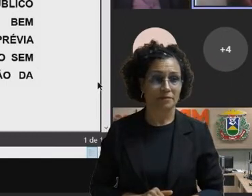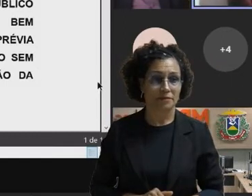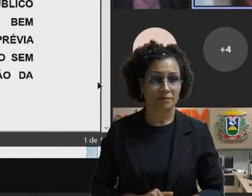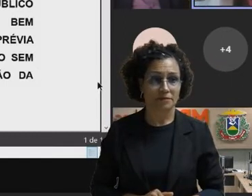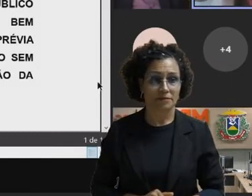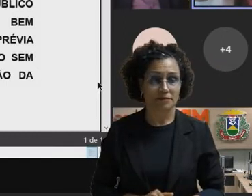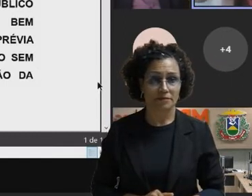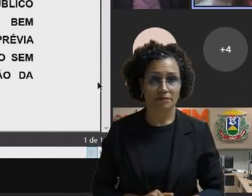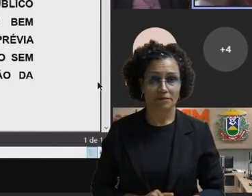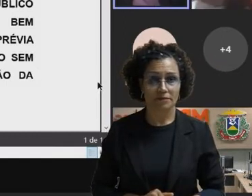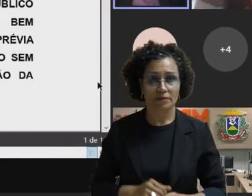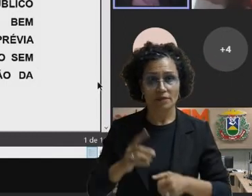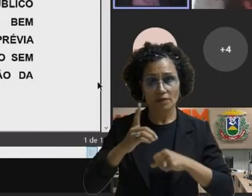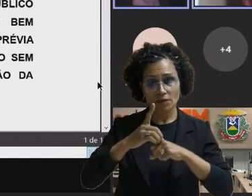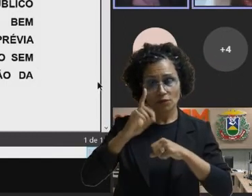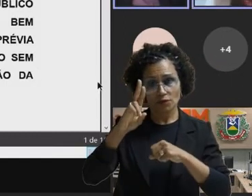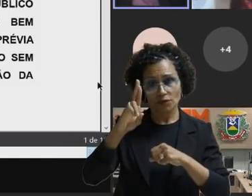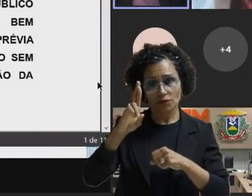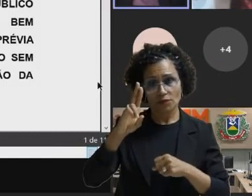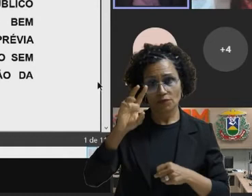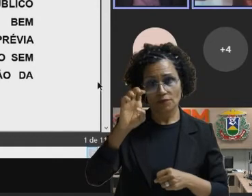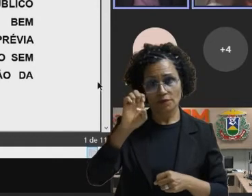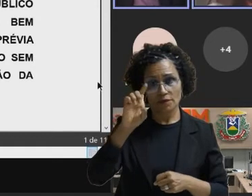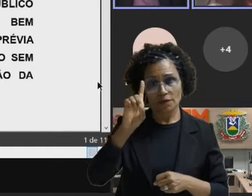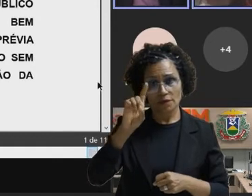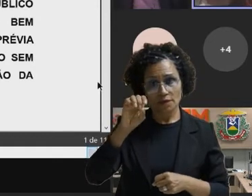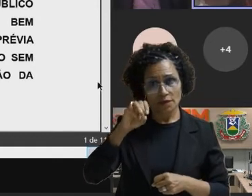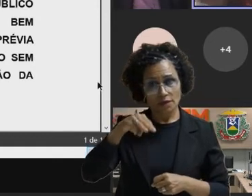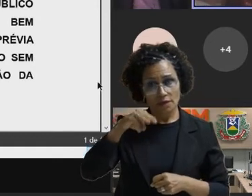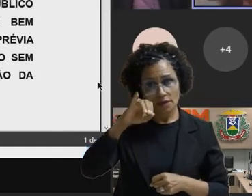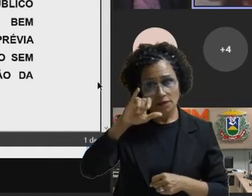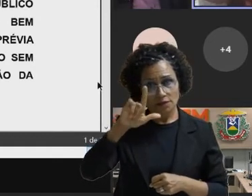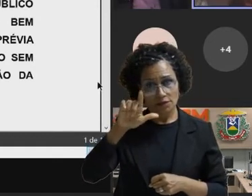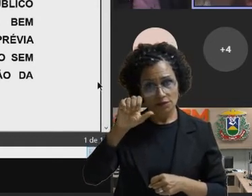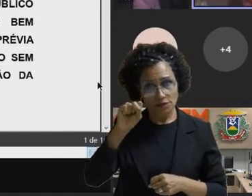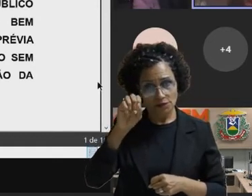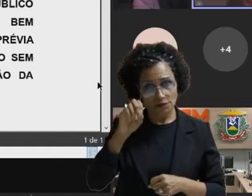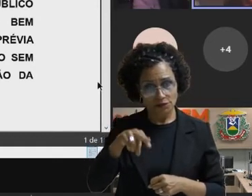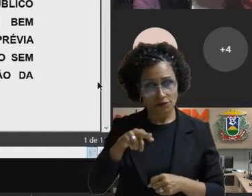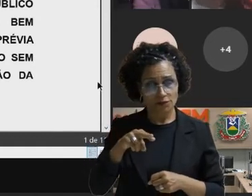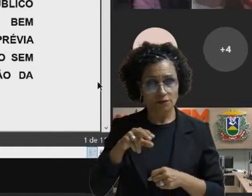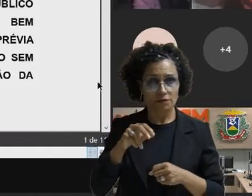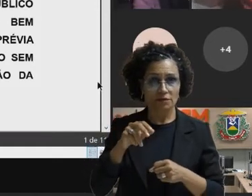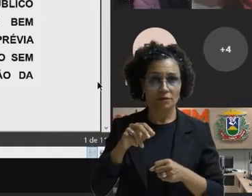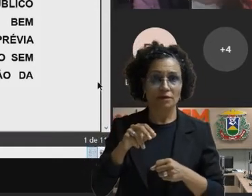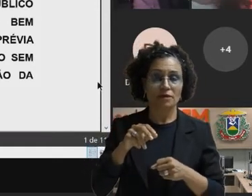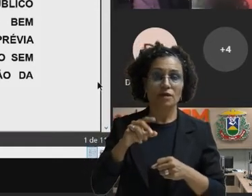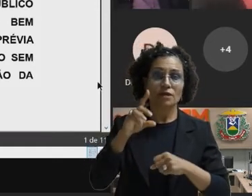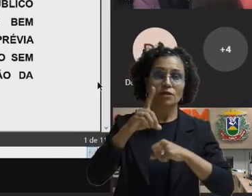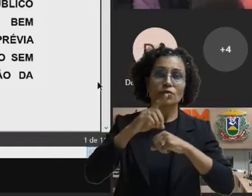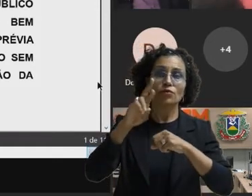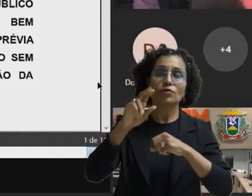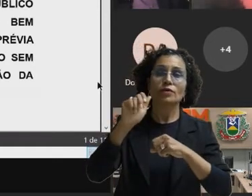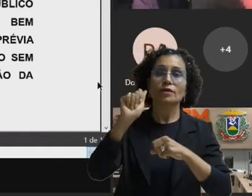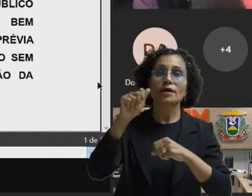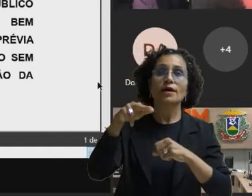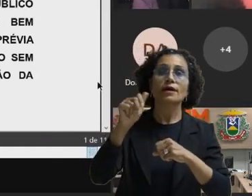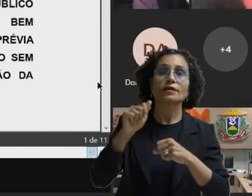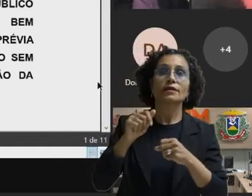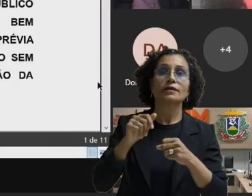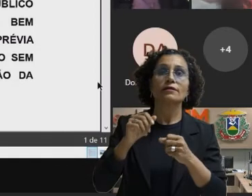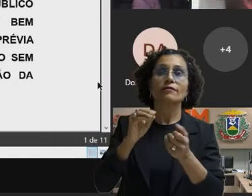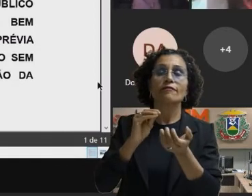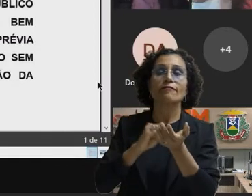Doutor Edmilson. Pelo arquivamento, senhor presidente. Então, doutora Ana, só mais um voto. A doutora Rosana.